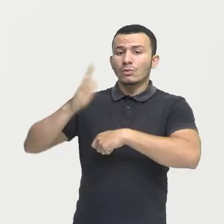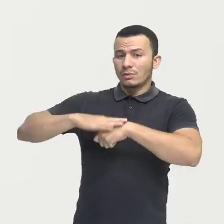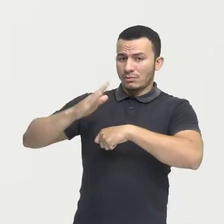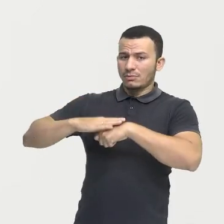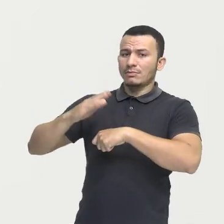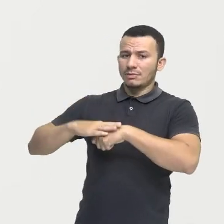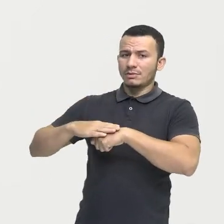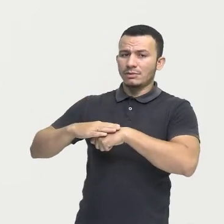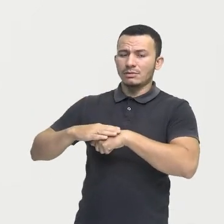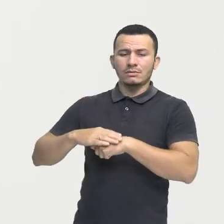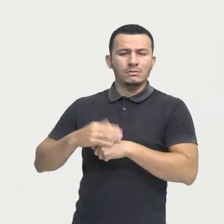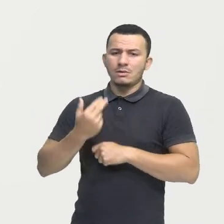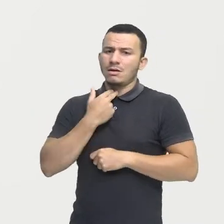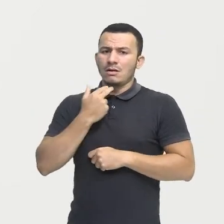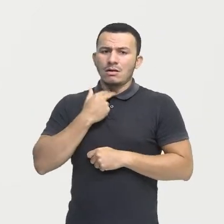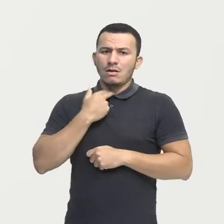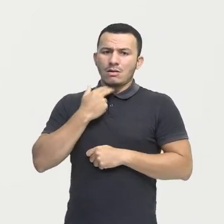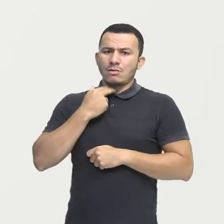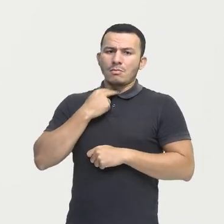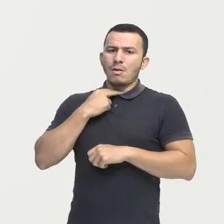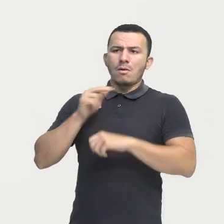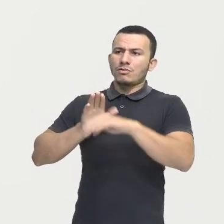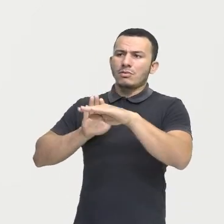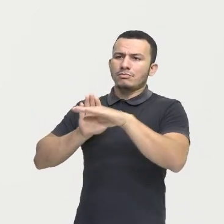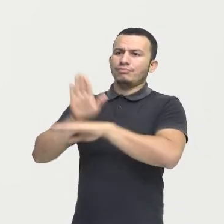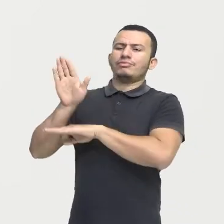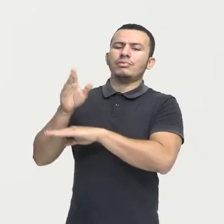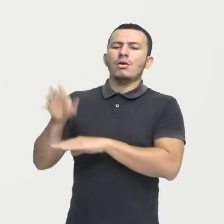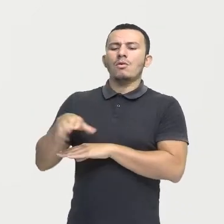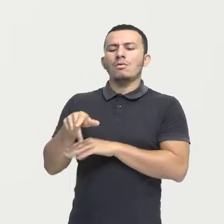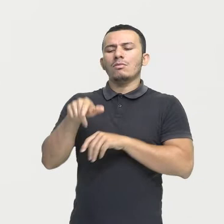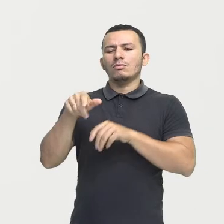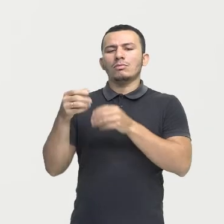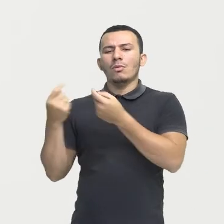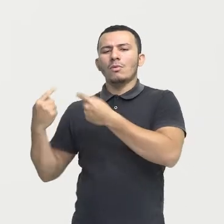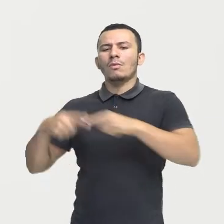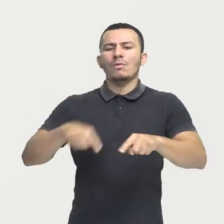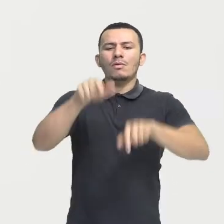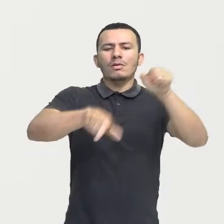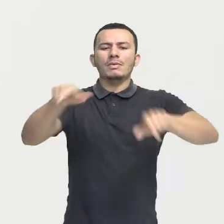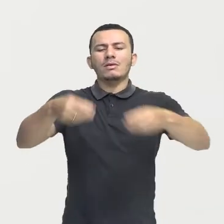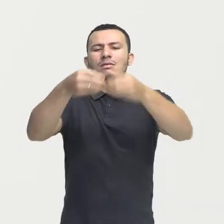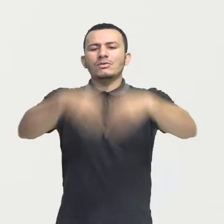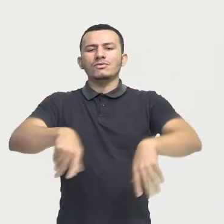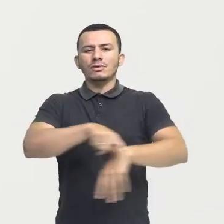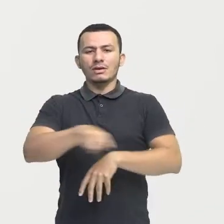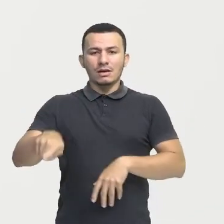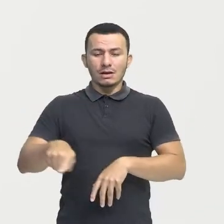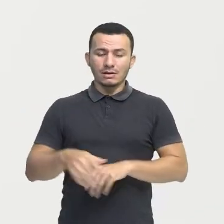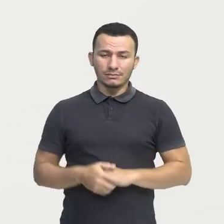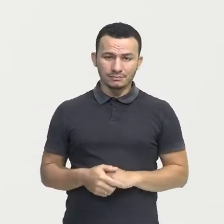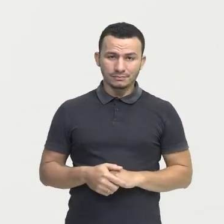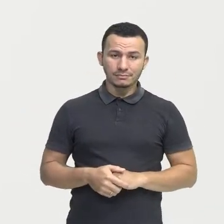autonomia. Ela não pode ser feita para fazer o mal a ninguém. A mesma coisa os valores